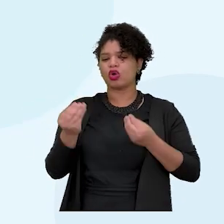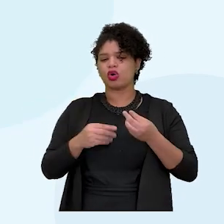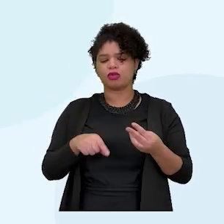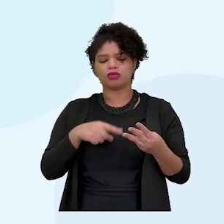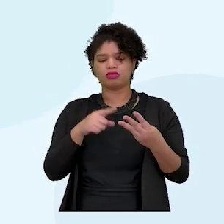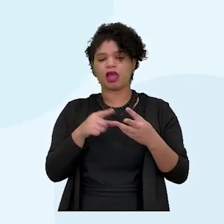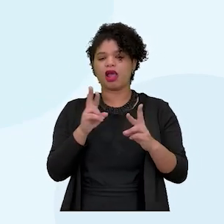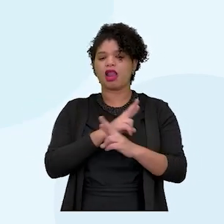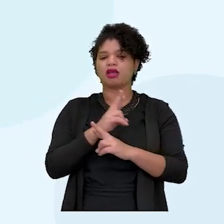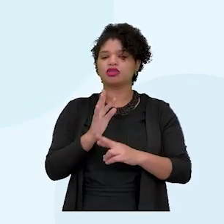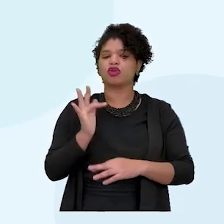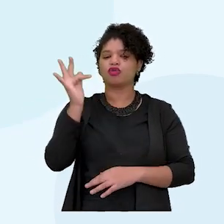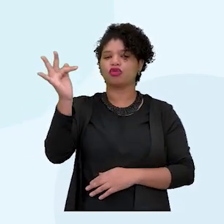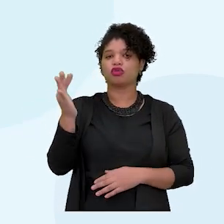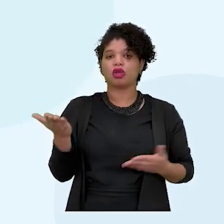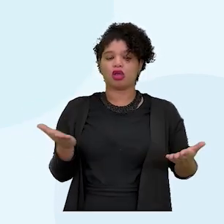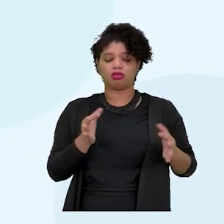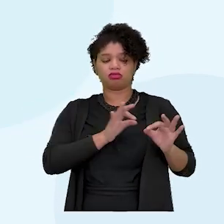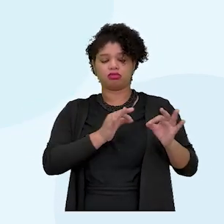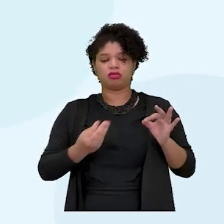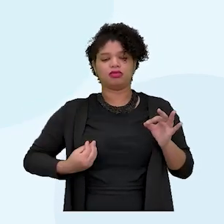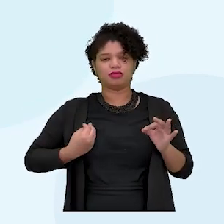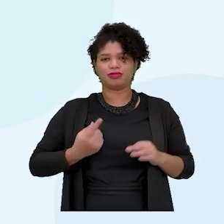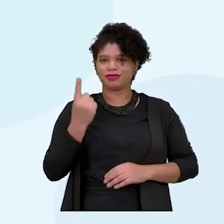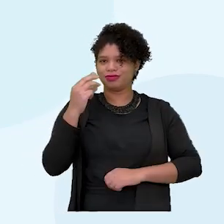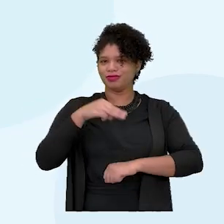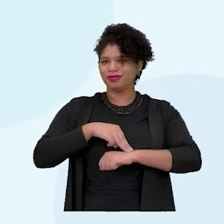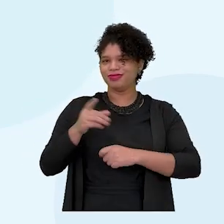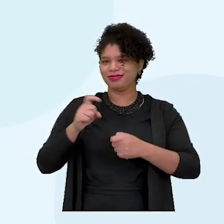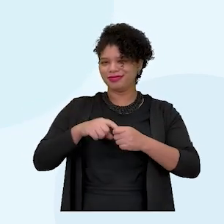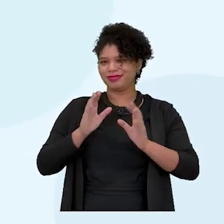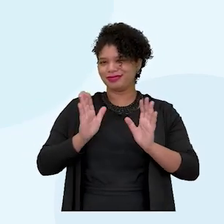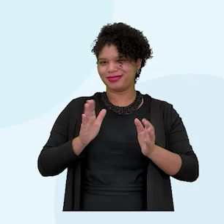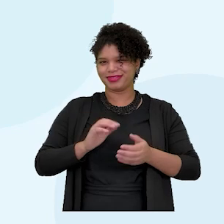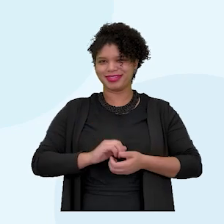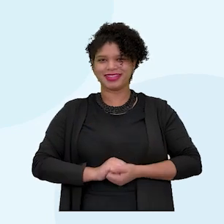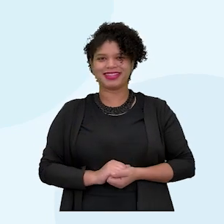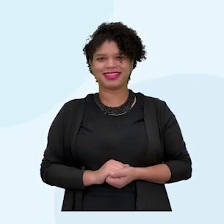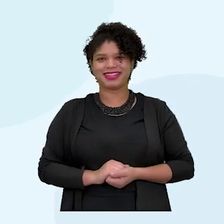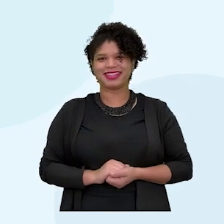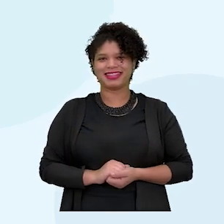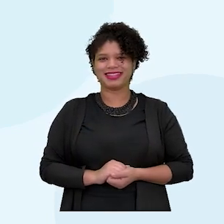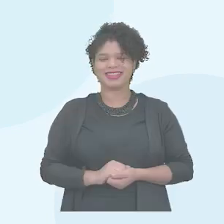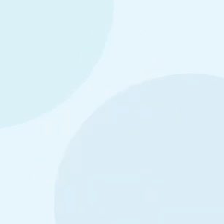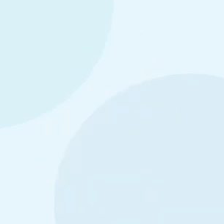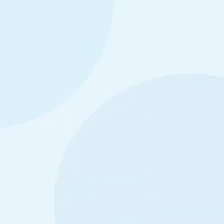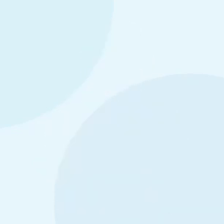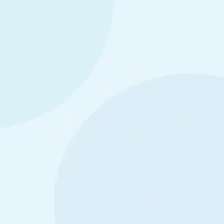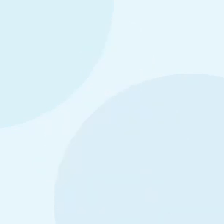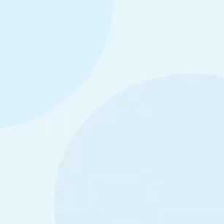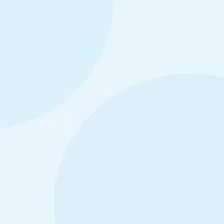vida? Vamos pegar aqui, ó, um minutinho e já voltamos.